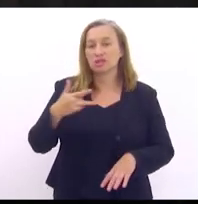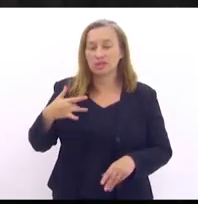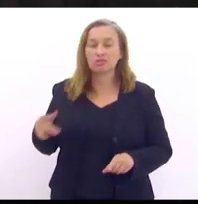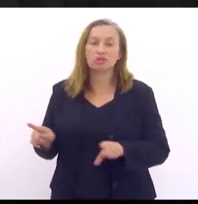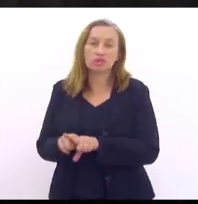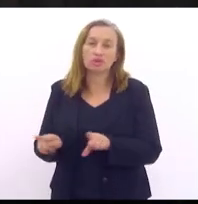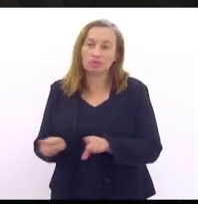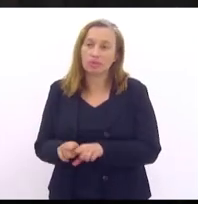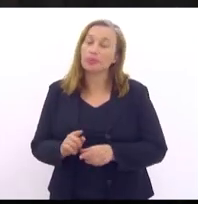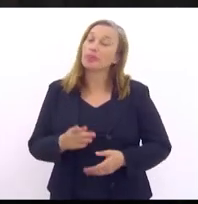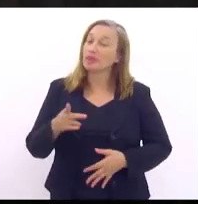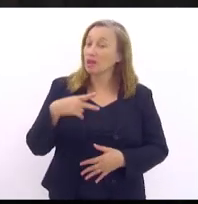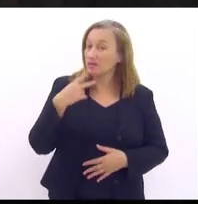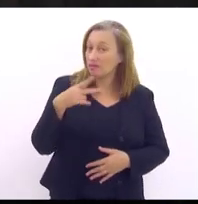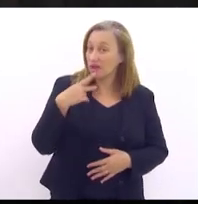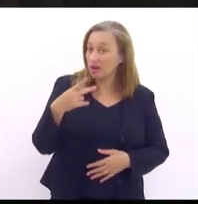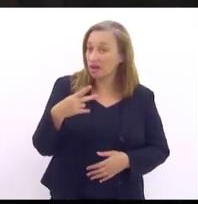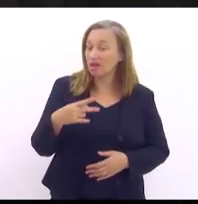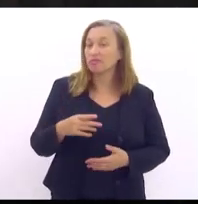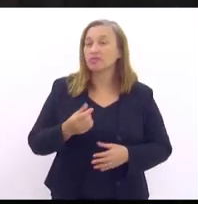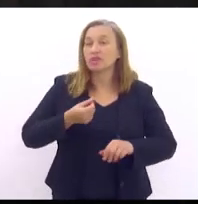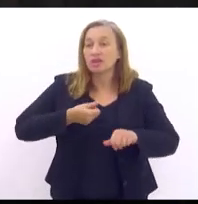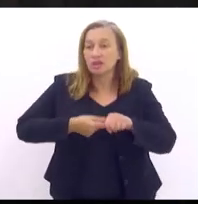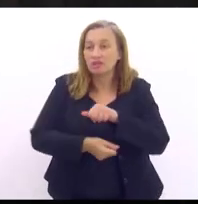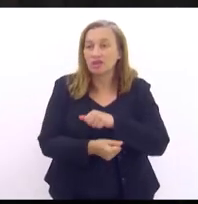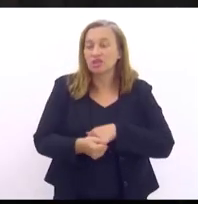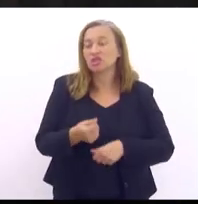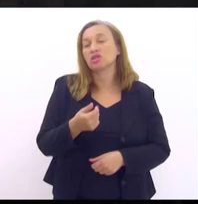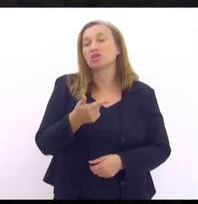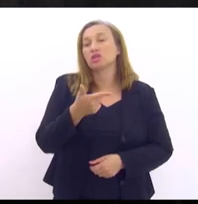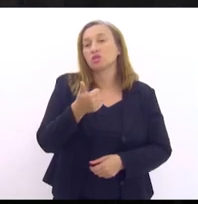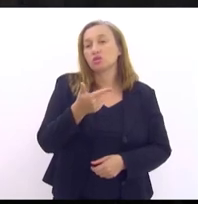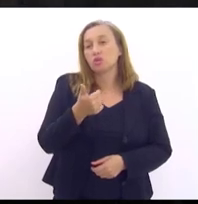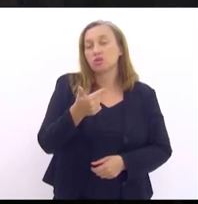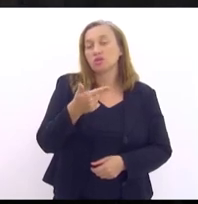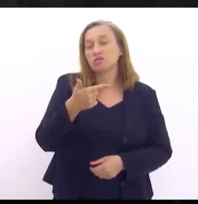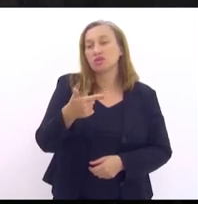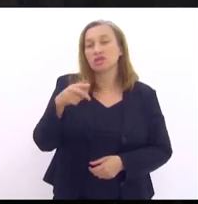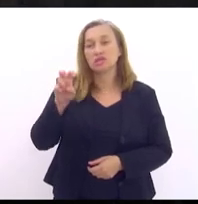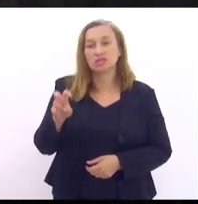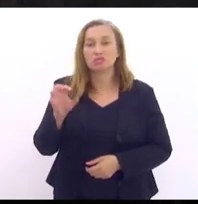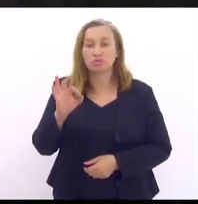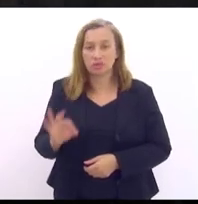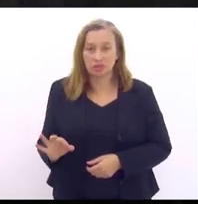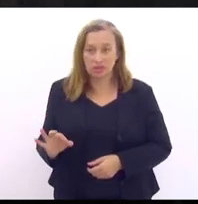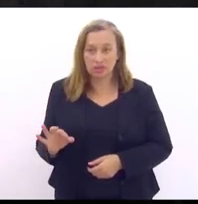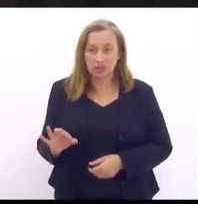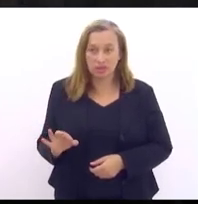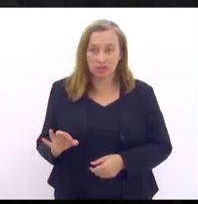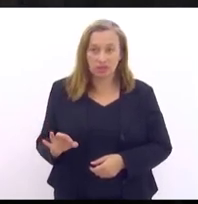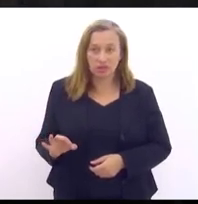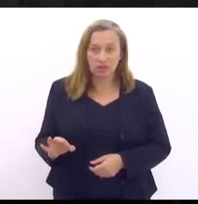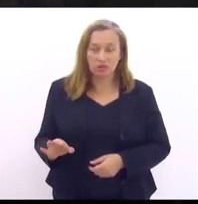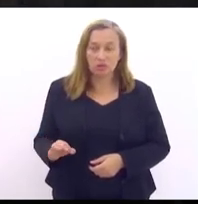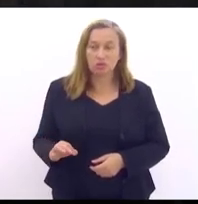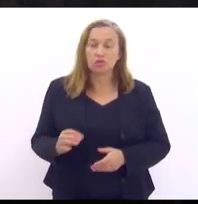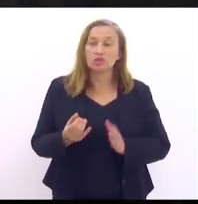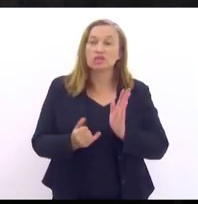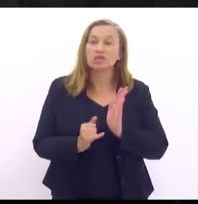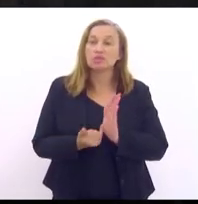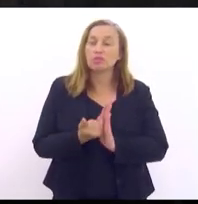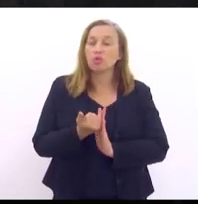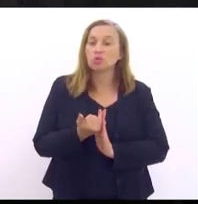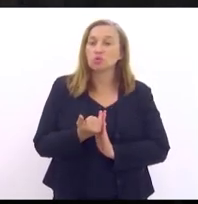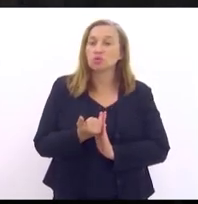educação, respectivamente, investem 12% e 25% dos